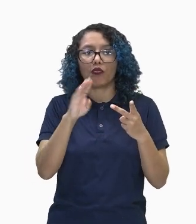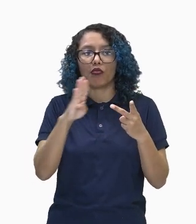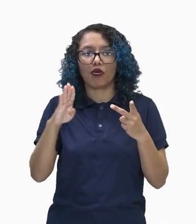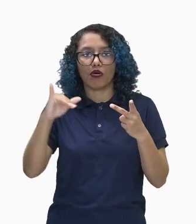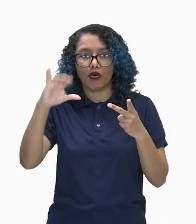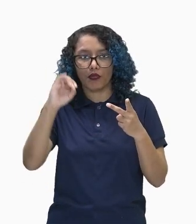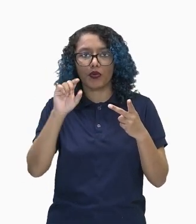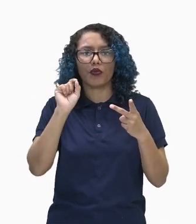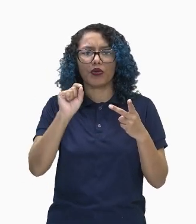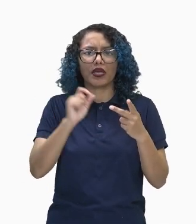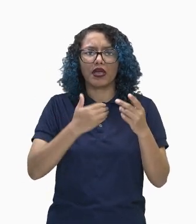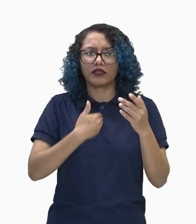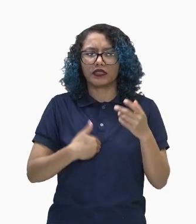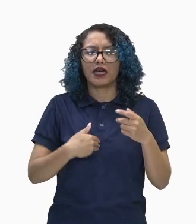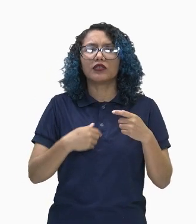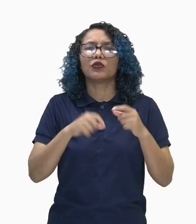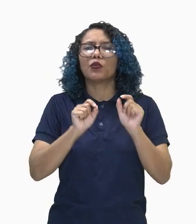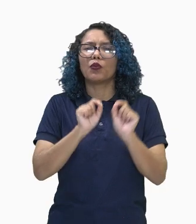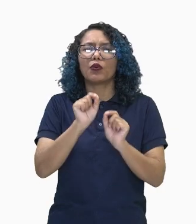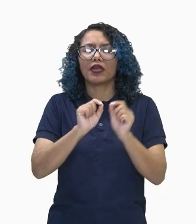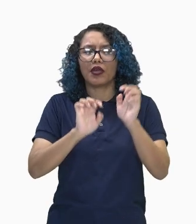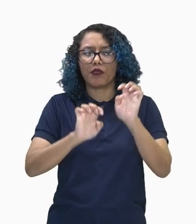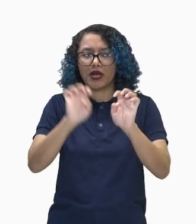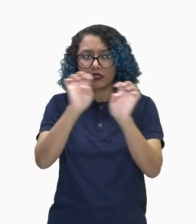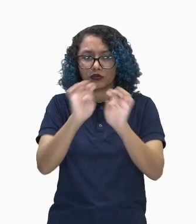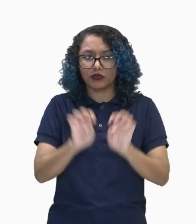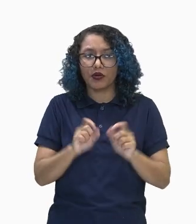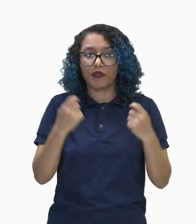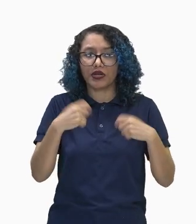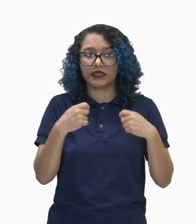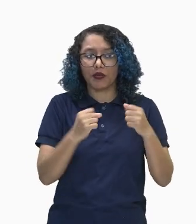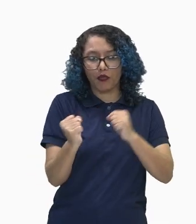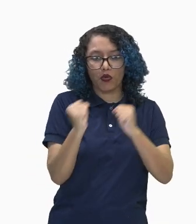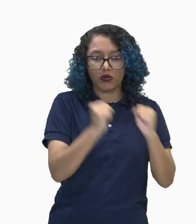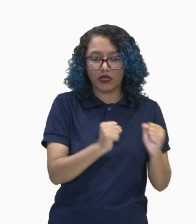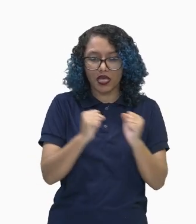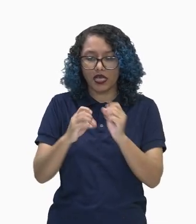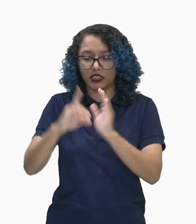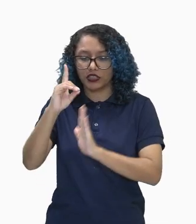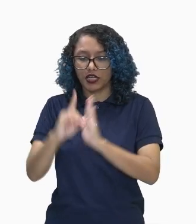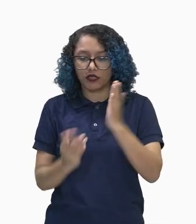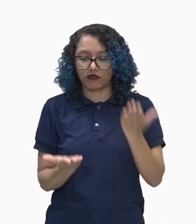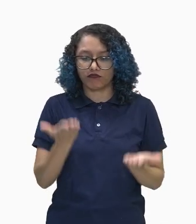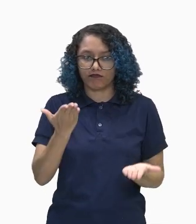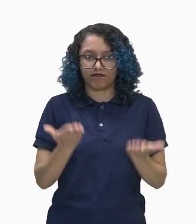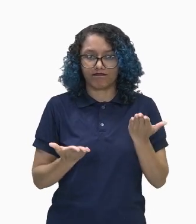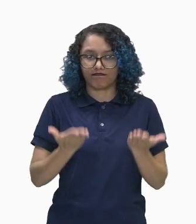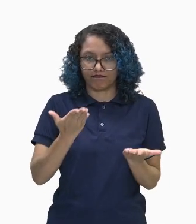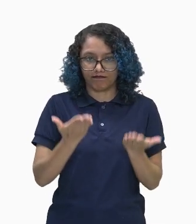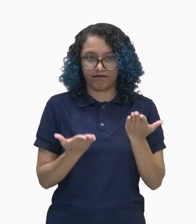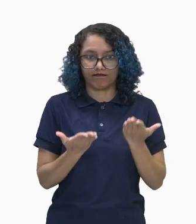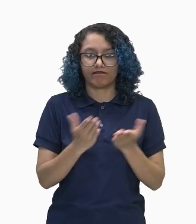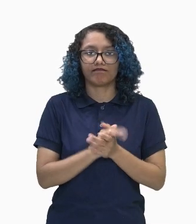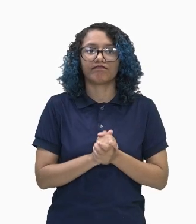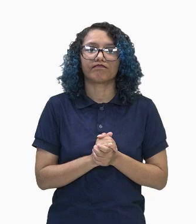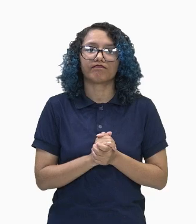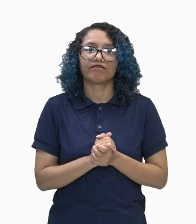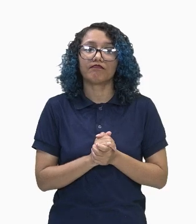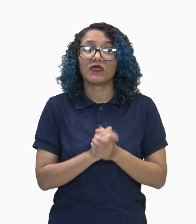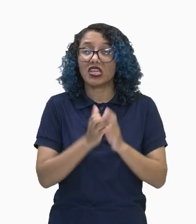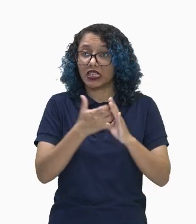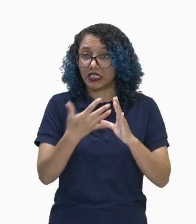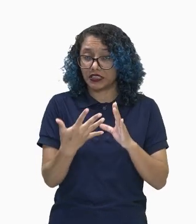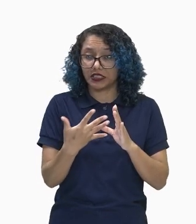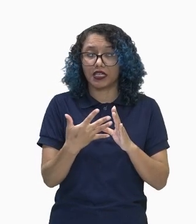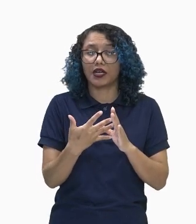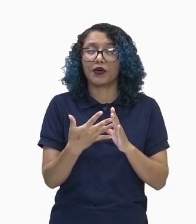estrutura que deve equilibrar poder e direitos. E as características, né, desse estado de bem-estar social,